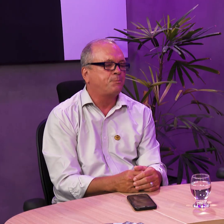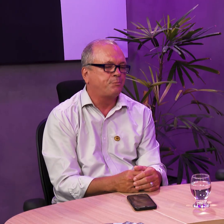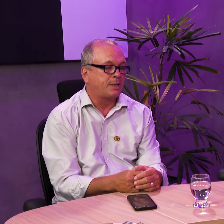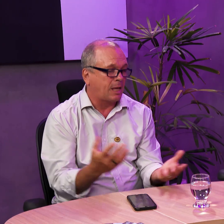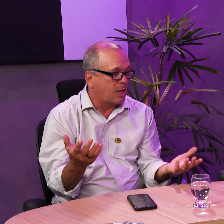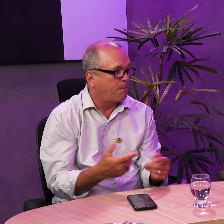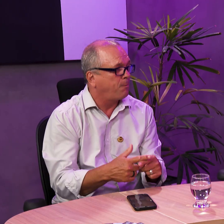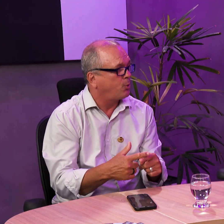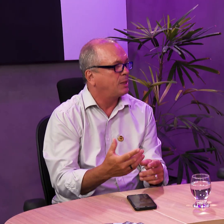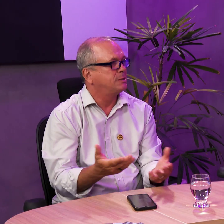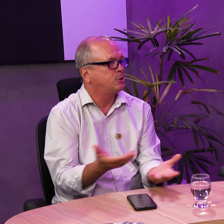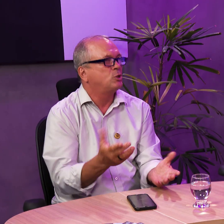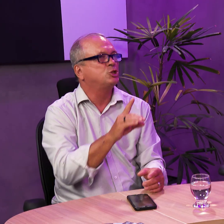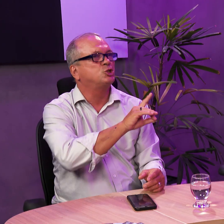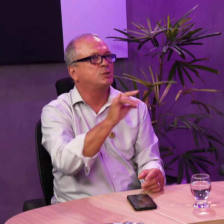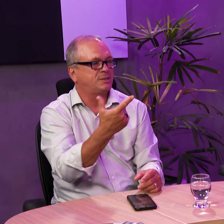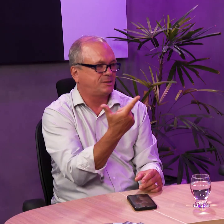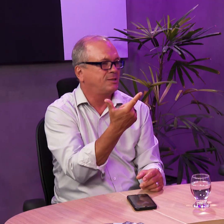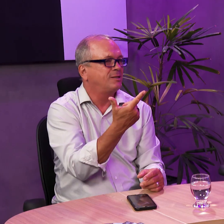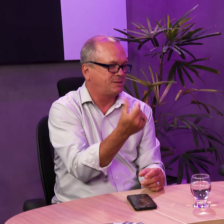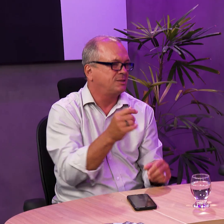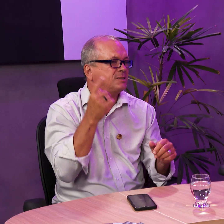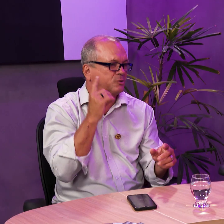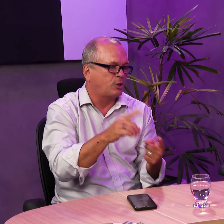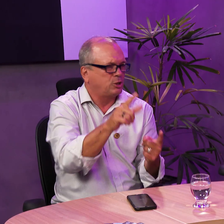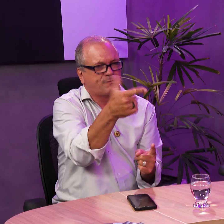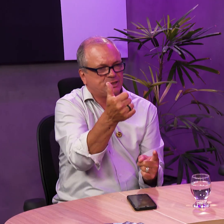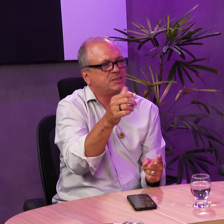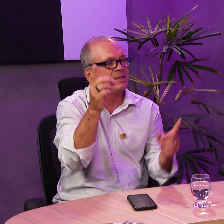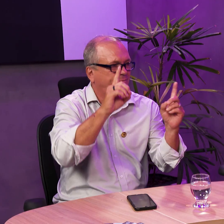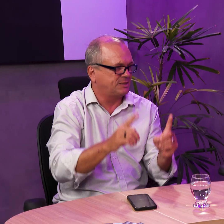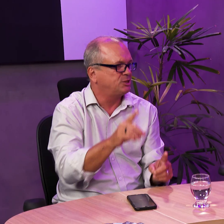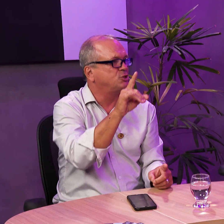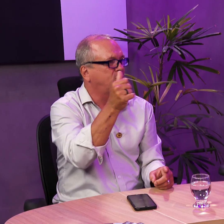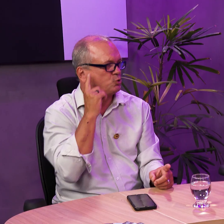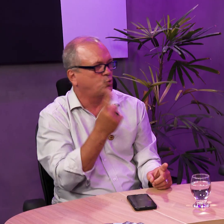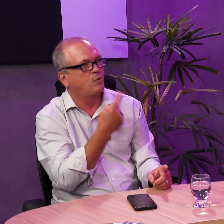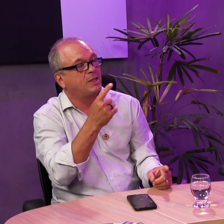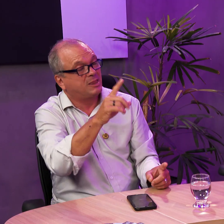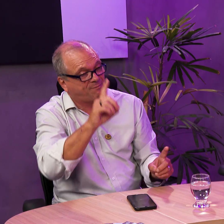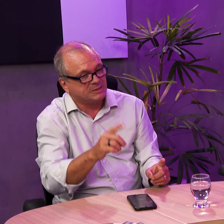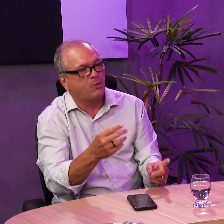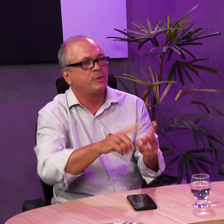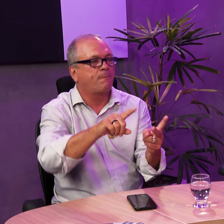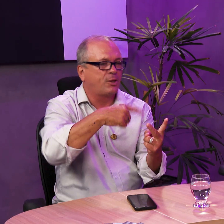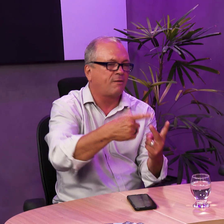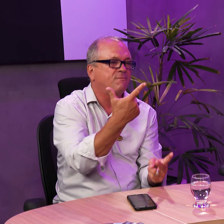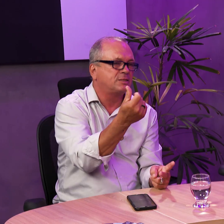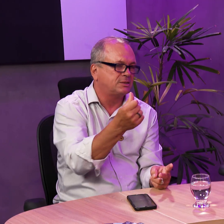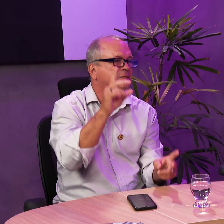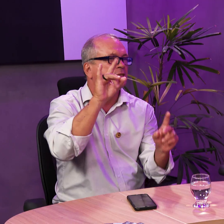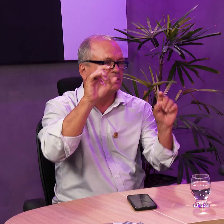está nessa luta com a gente, como uma grande apoiadora. Porque você, como você disse, né, você